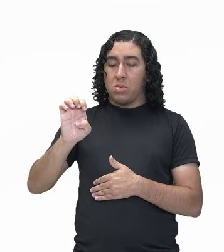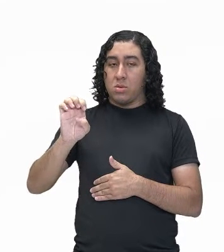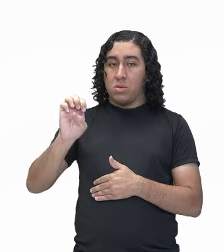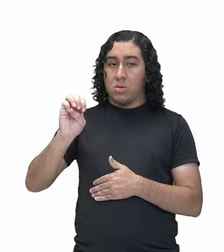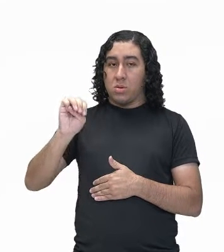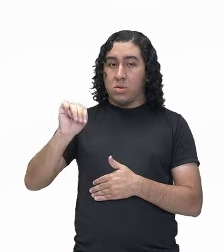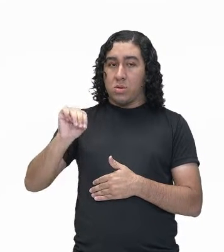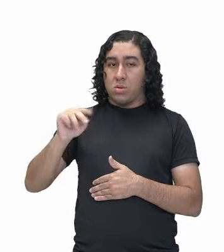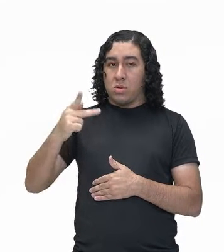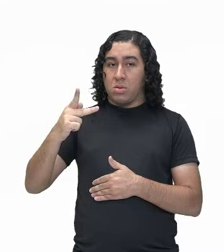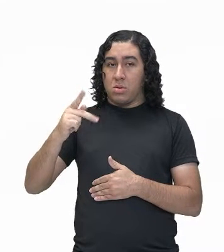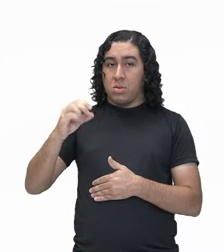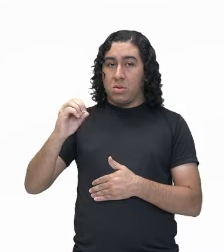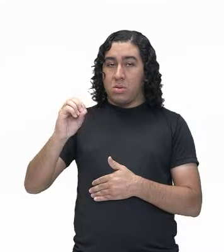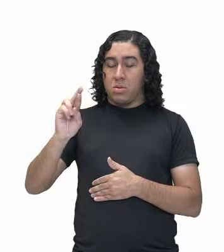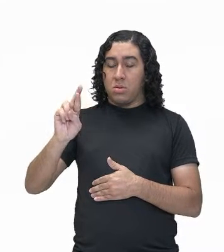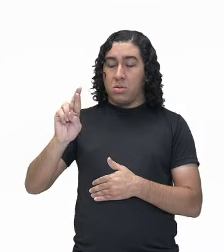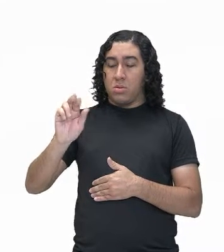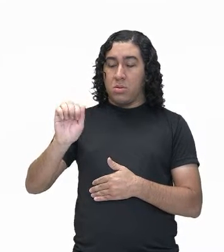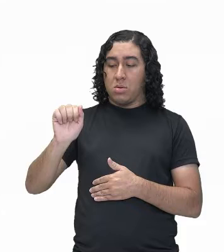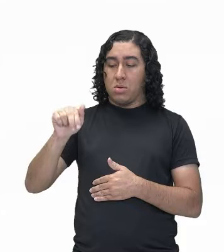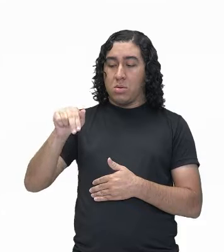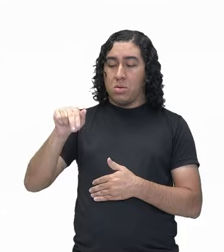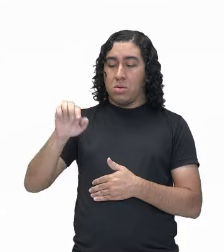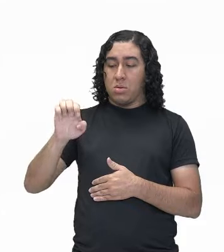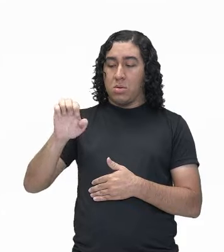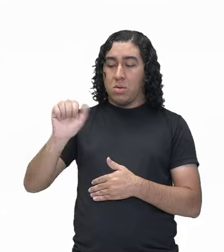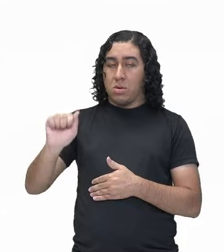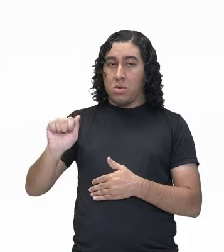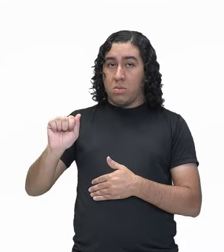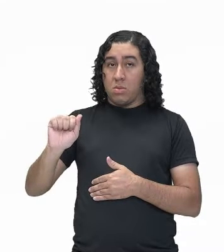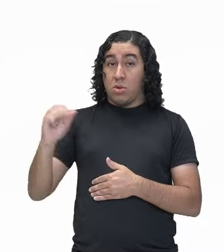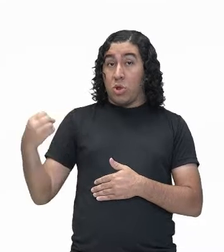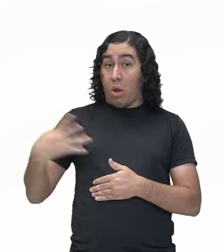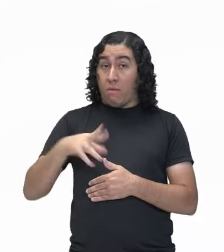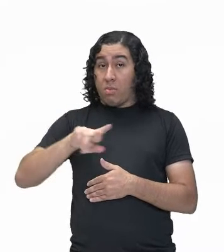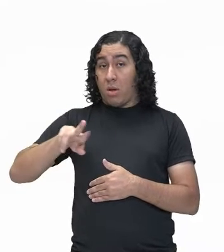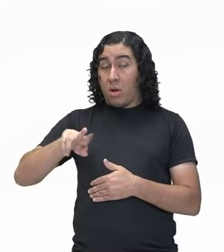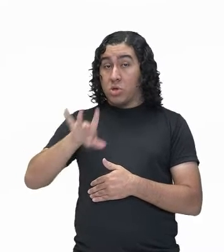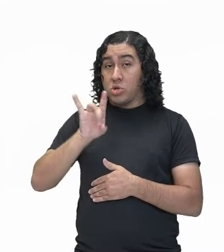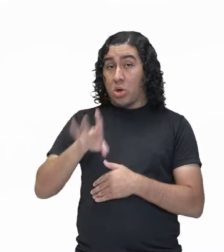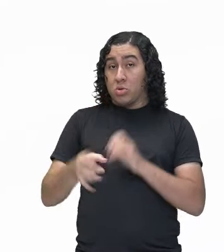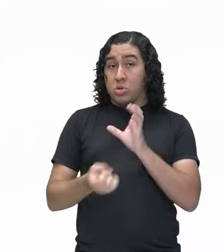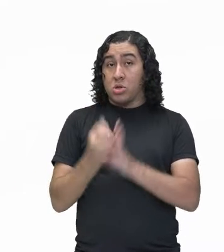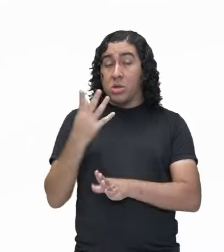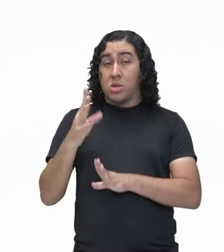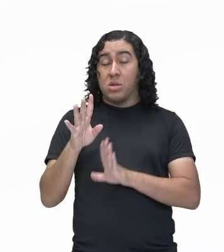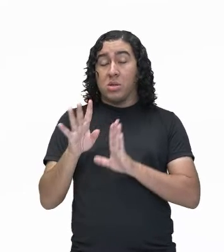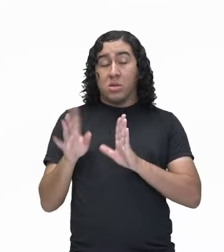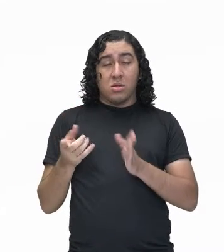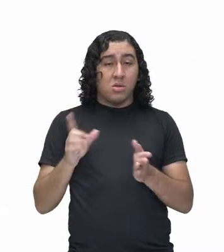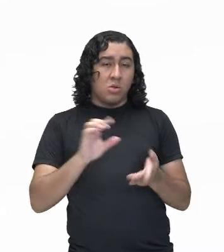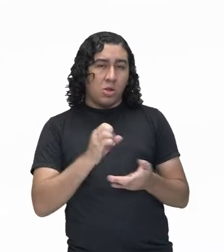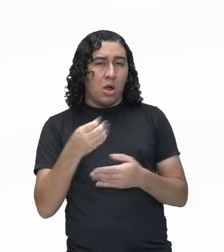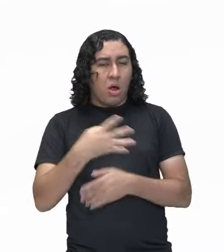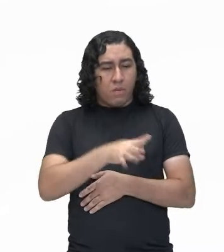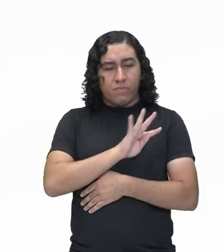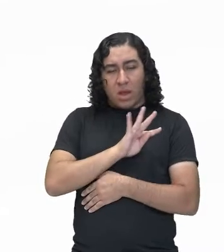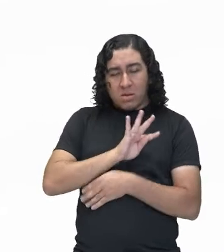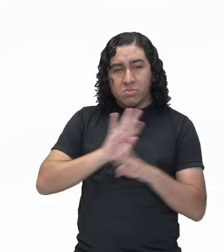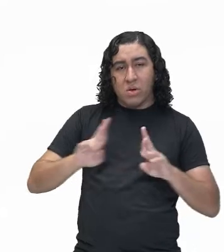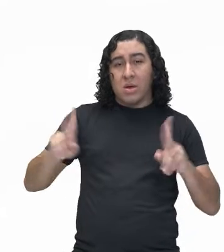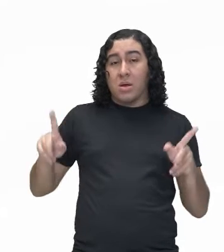contemporaneidade, por exemplo, a inovação não se dá apenas pela criação de técnicas inusitadas,